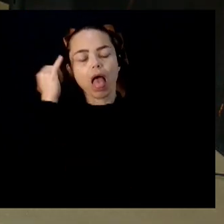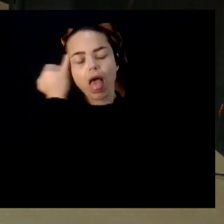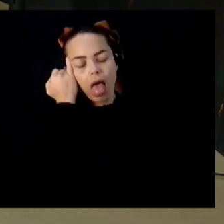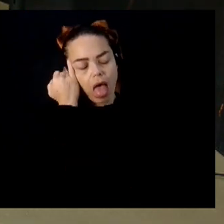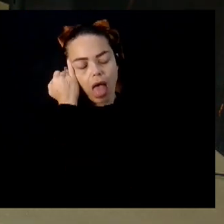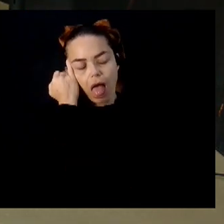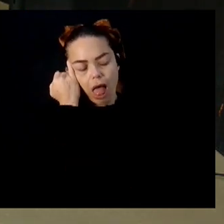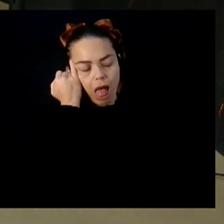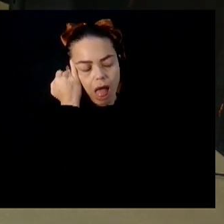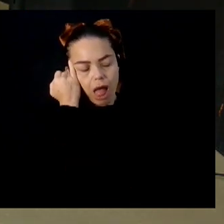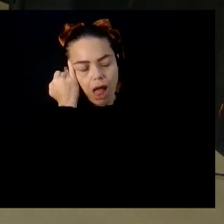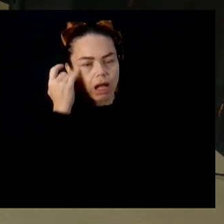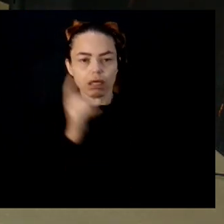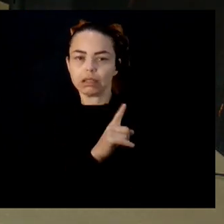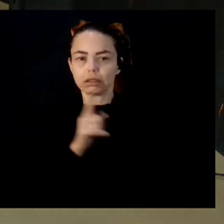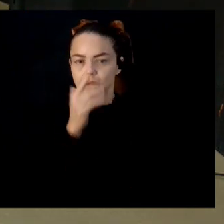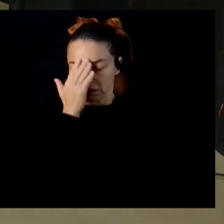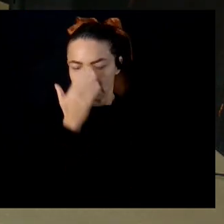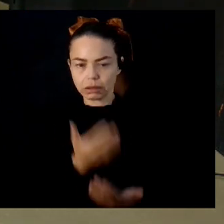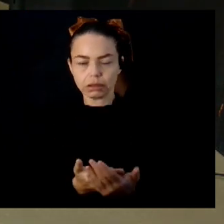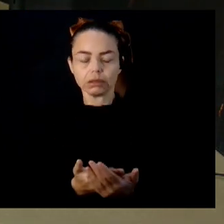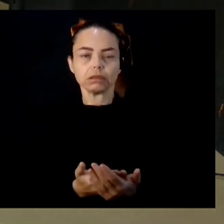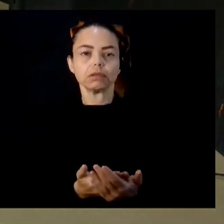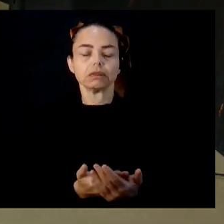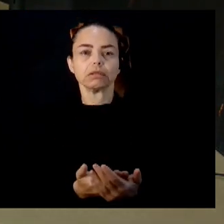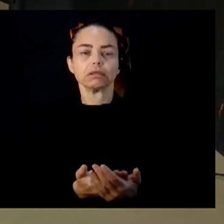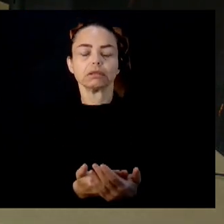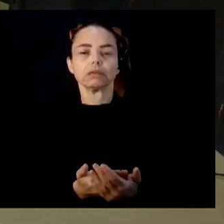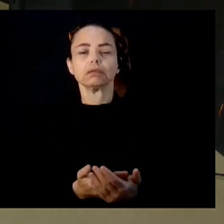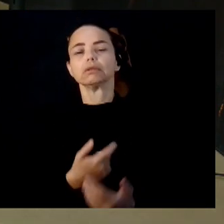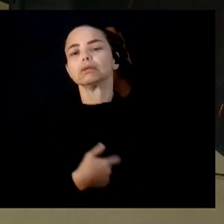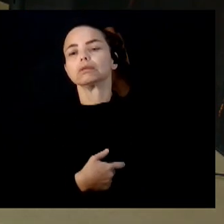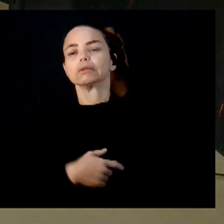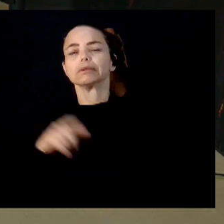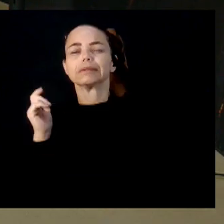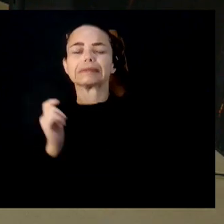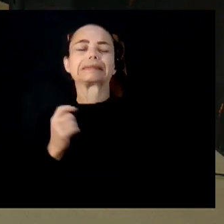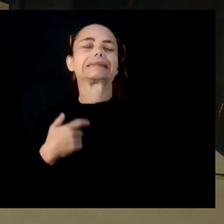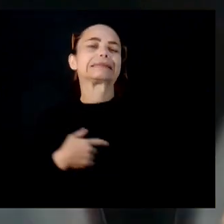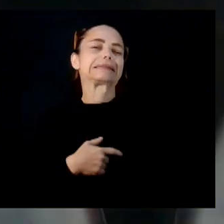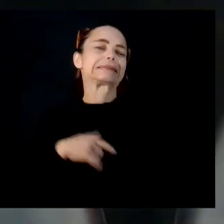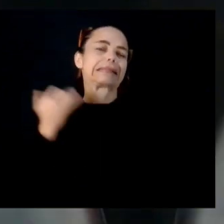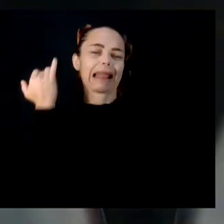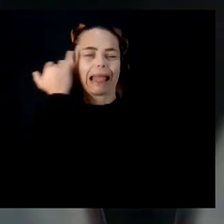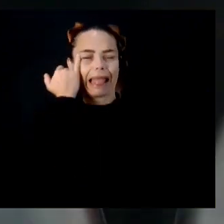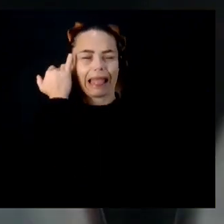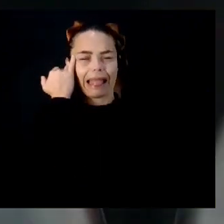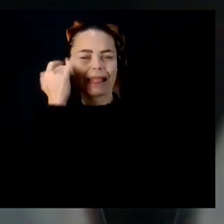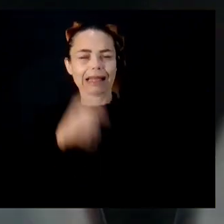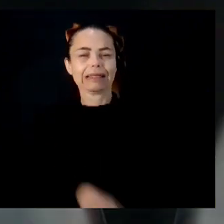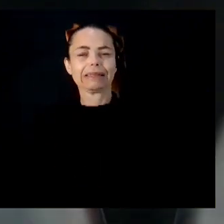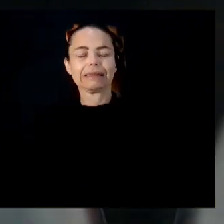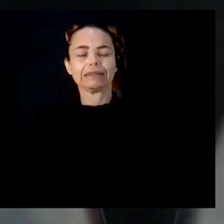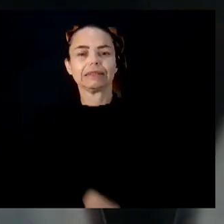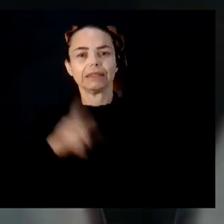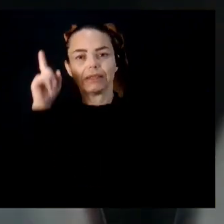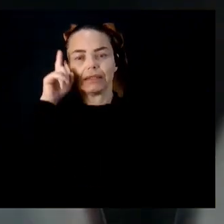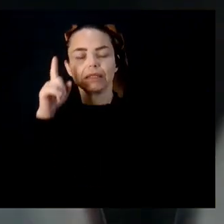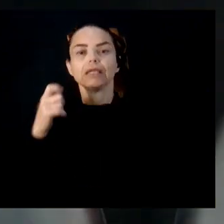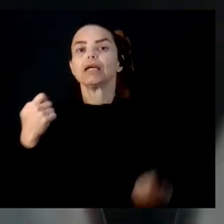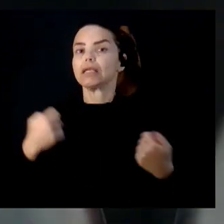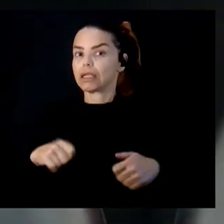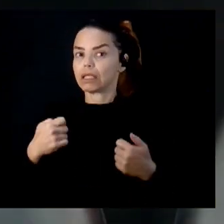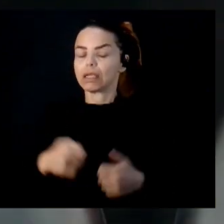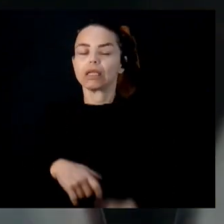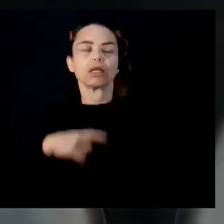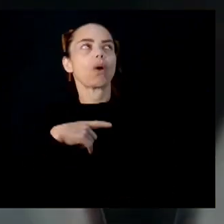acredito, eu caí no limbo, como se diz. Eu acho que a gente precisa pensar que a rotina ela é necessária, né?